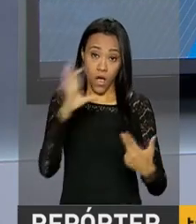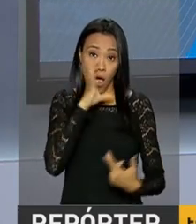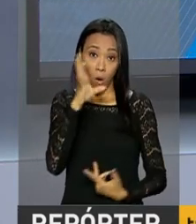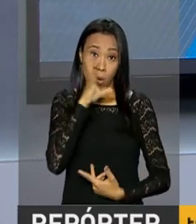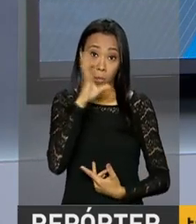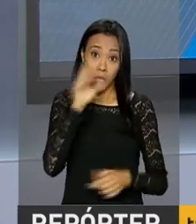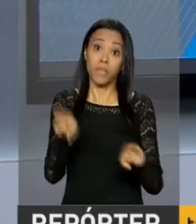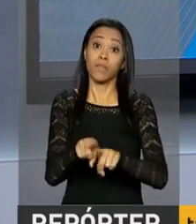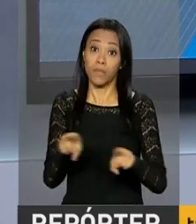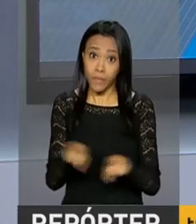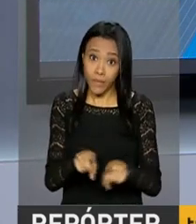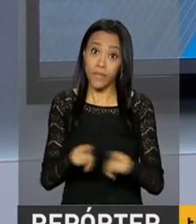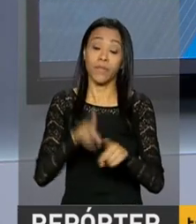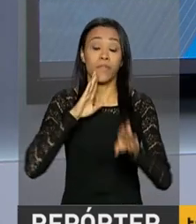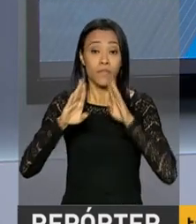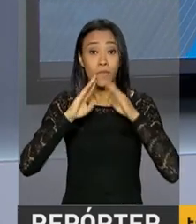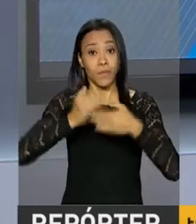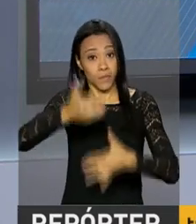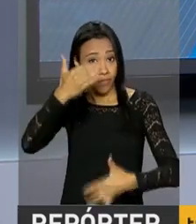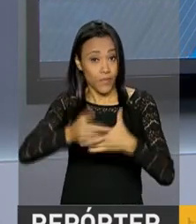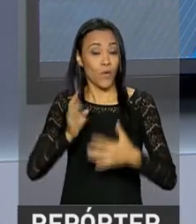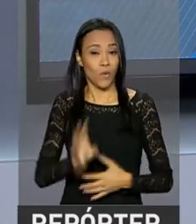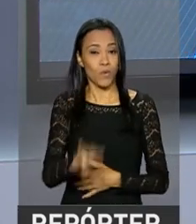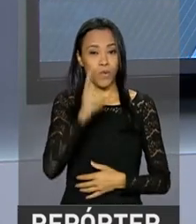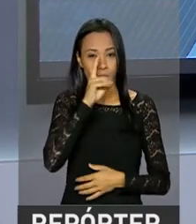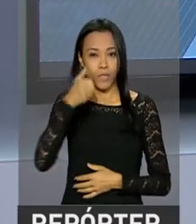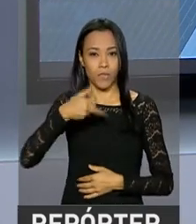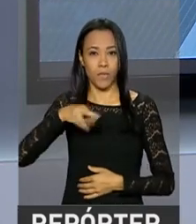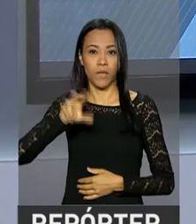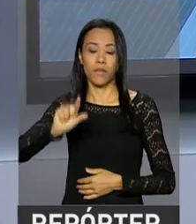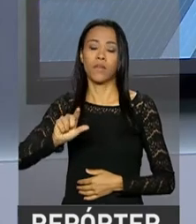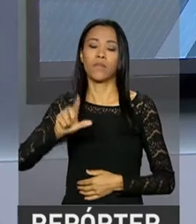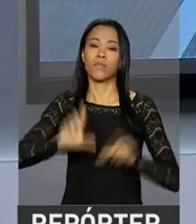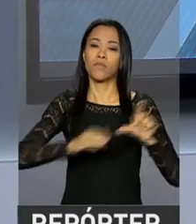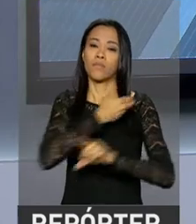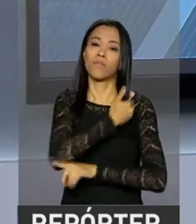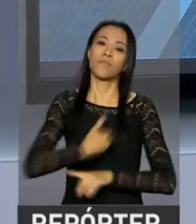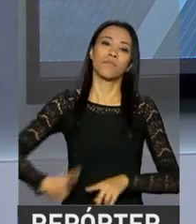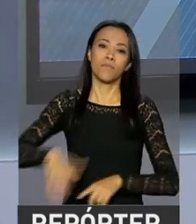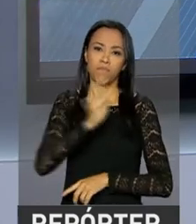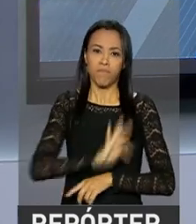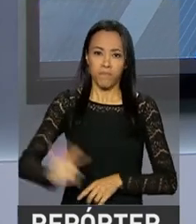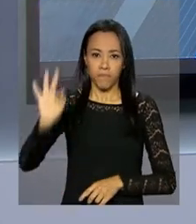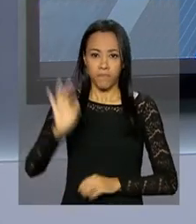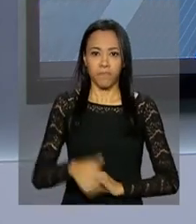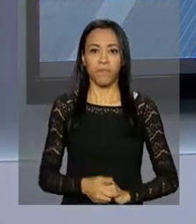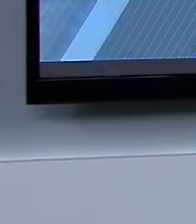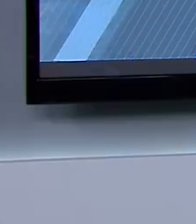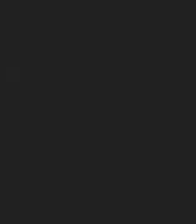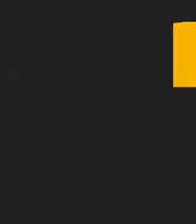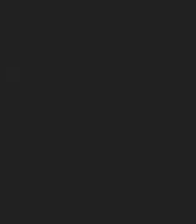acompanha também em nossas redes sociais continue com a gente aqui na nbr a tv do governo federal